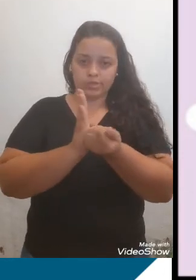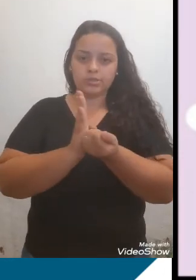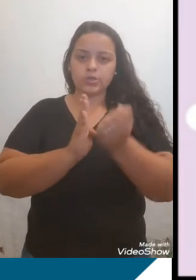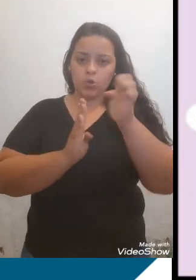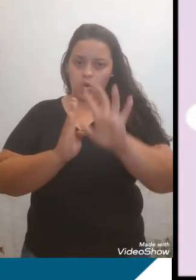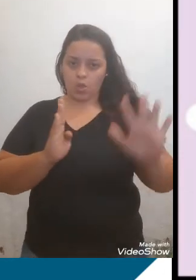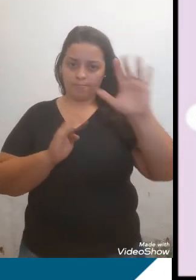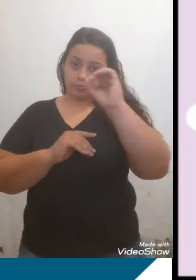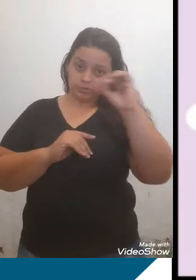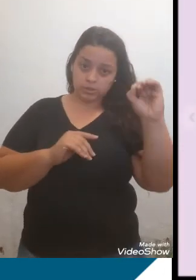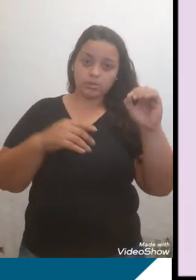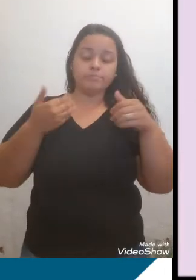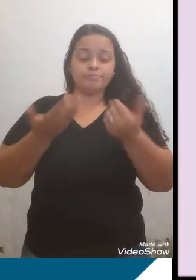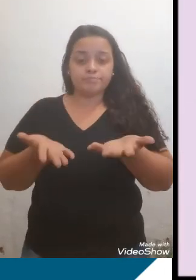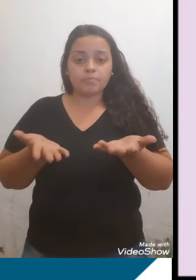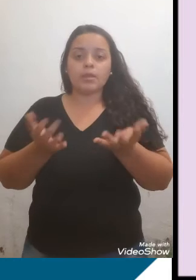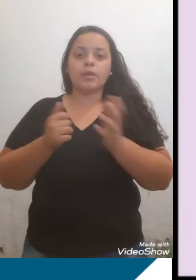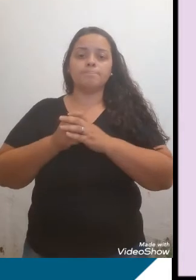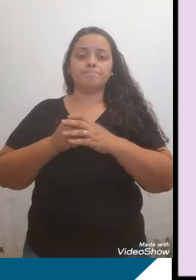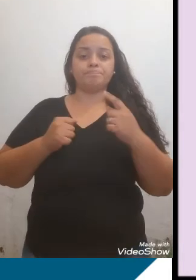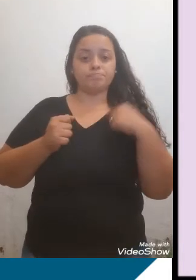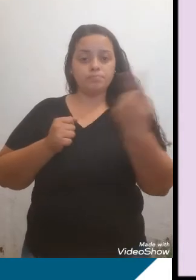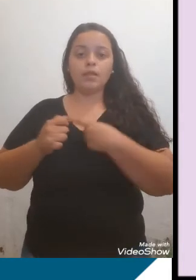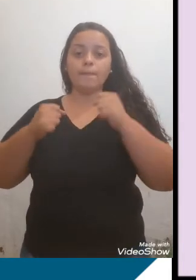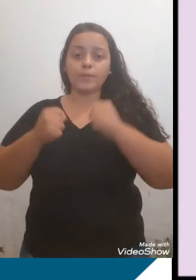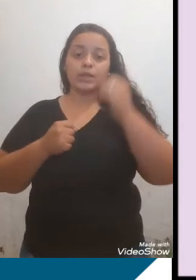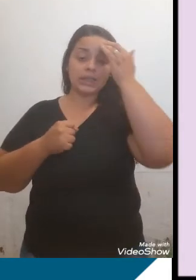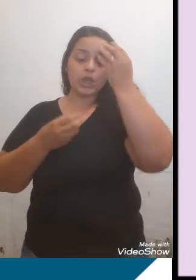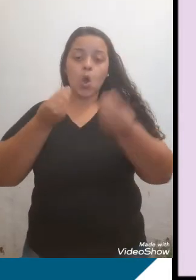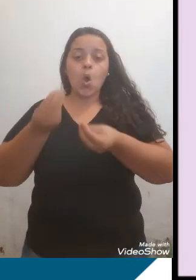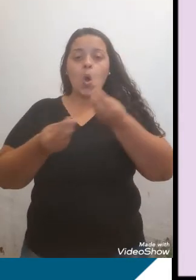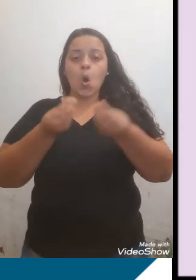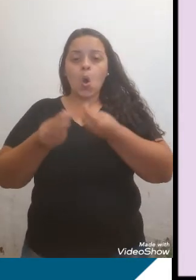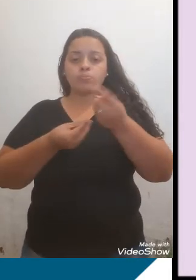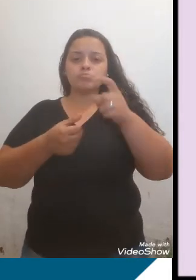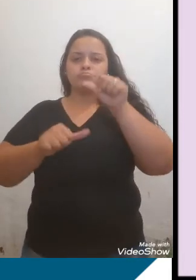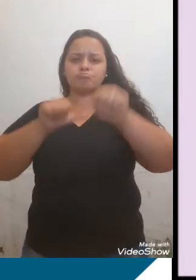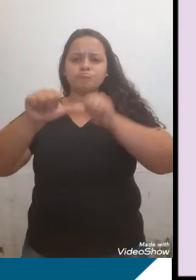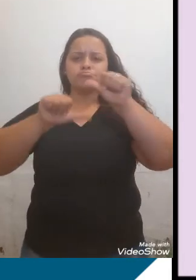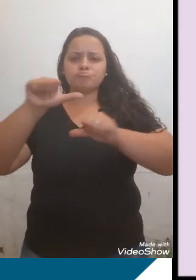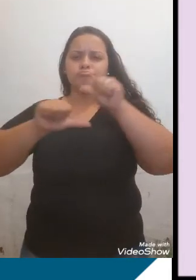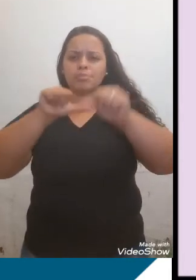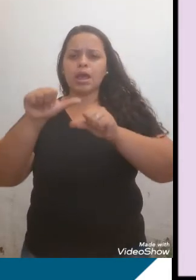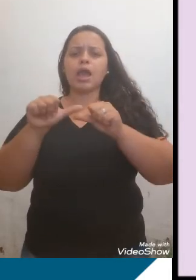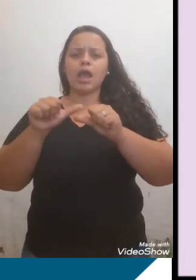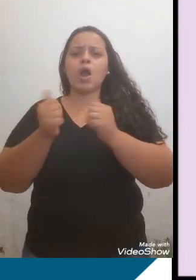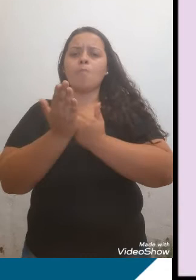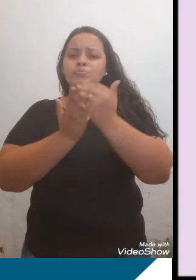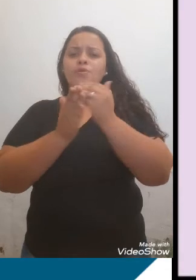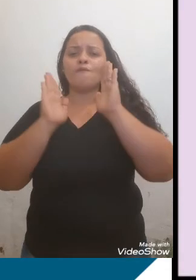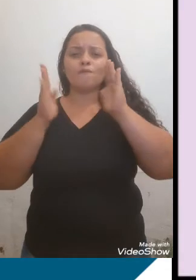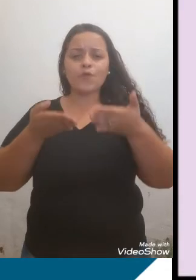Ocidental. Então, a gente pode entender com isso que essas transformações elas se dão principalmente